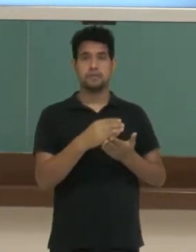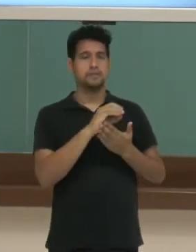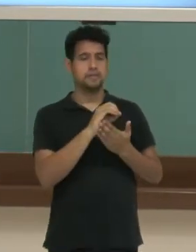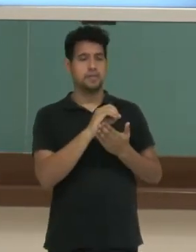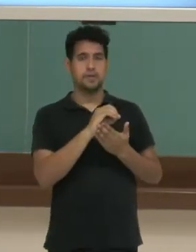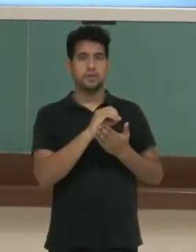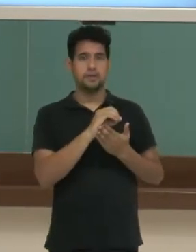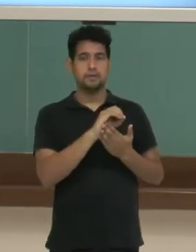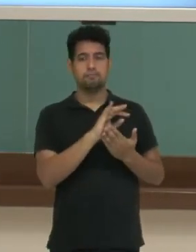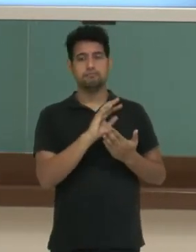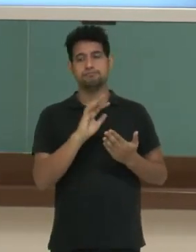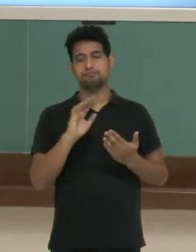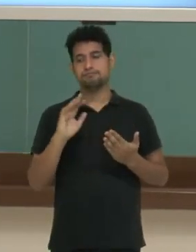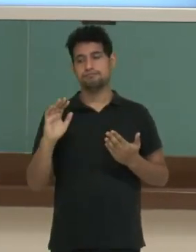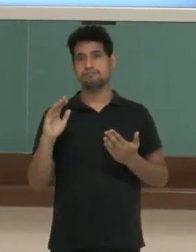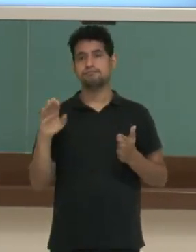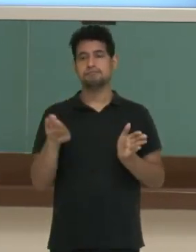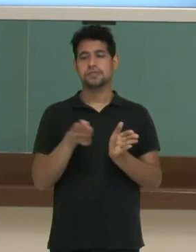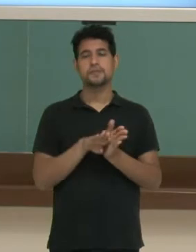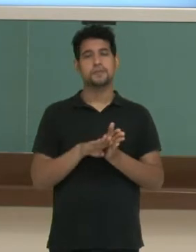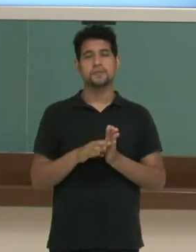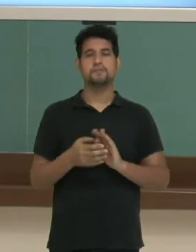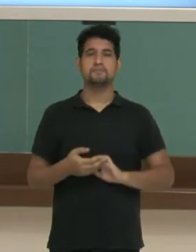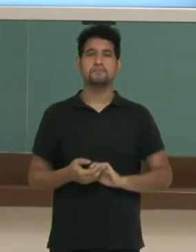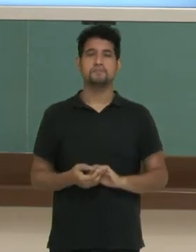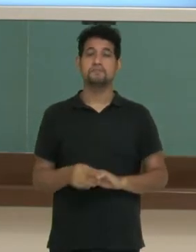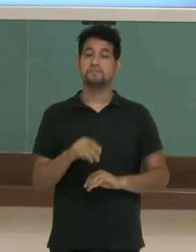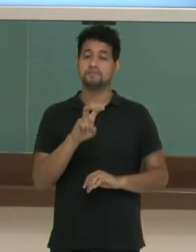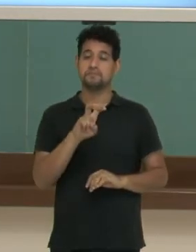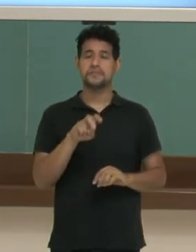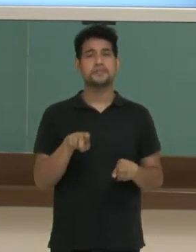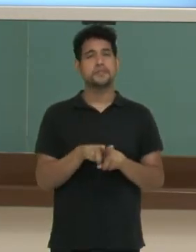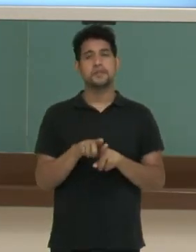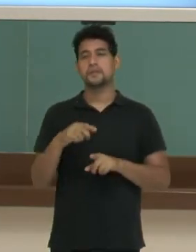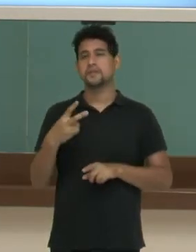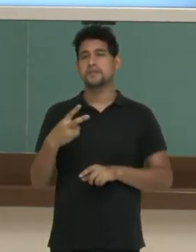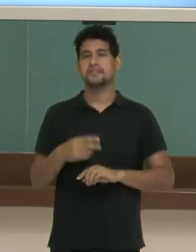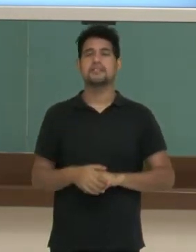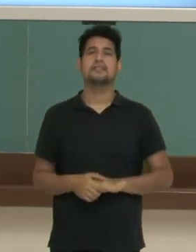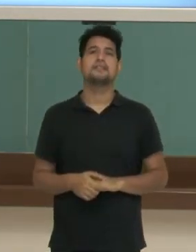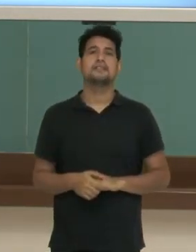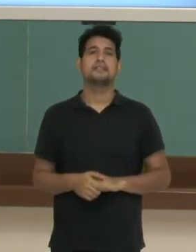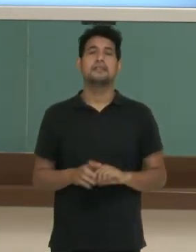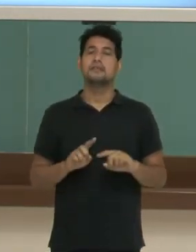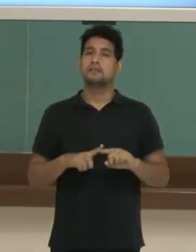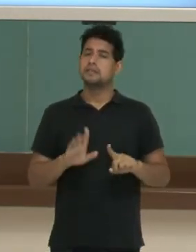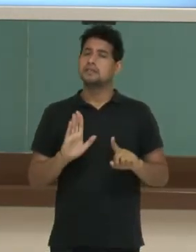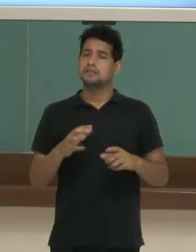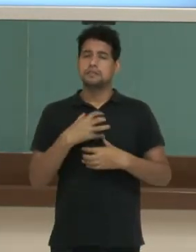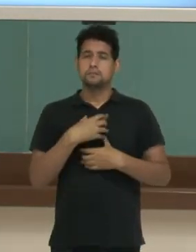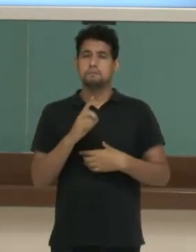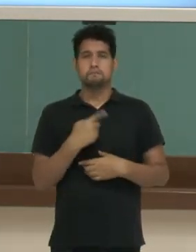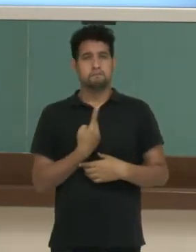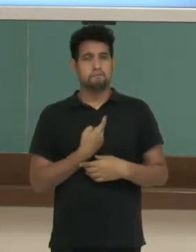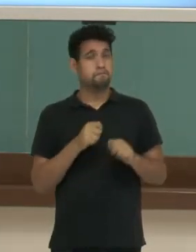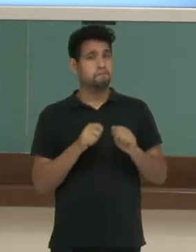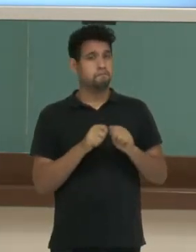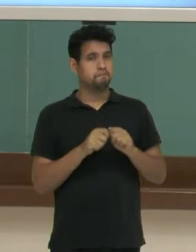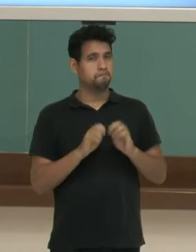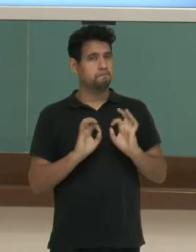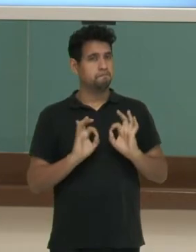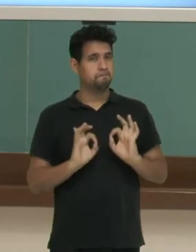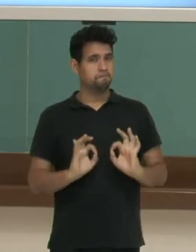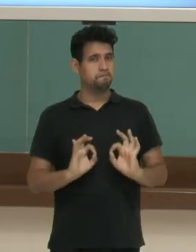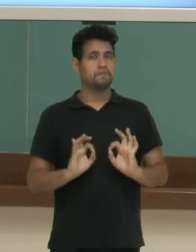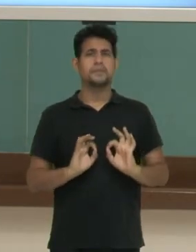1, 2 e chegamos ali, entre o 5 e o 2, tá bom? Então, esse é um jeitinho aí da gente fazer, tá joia?